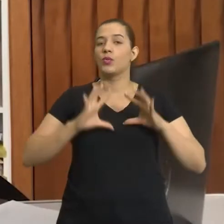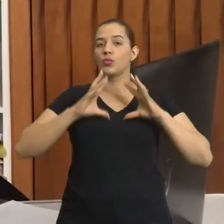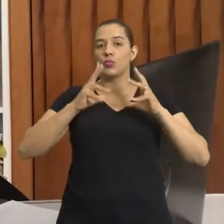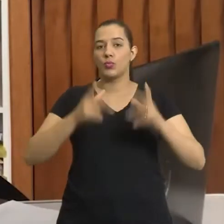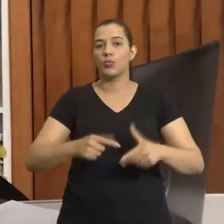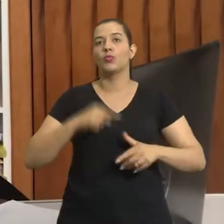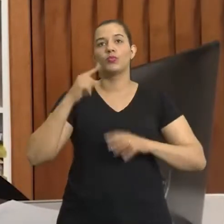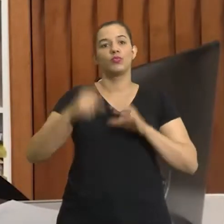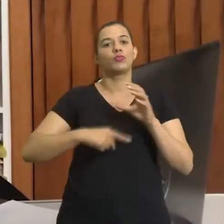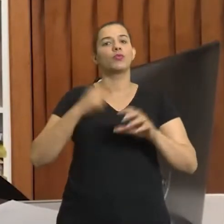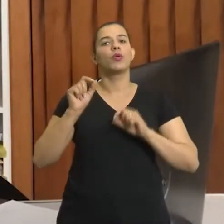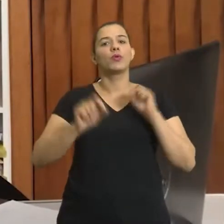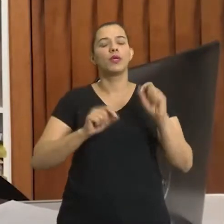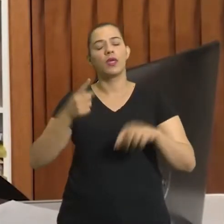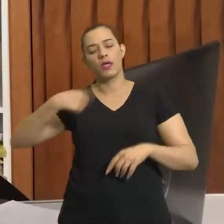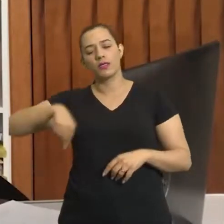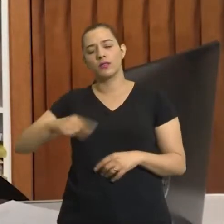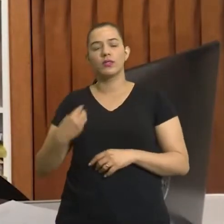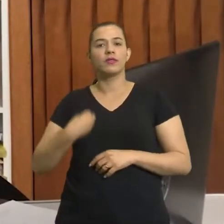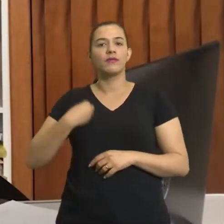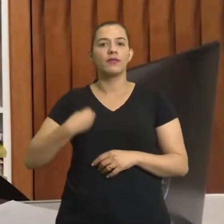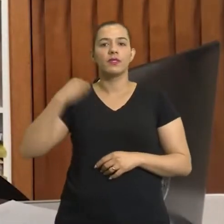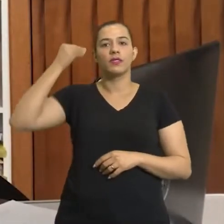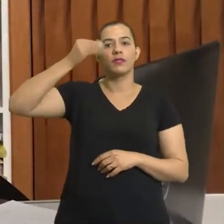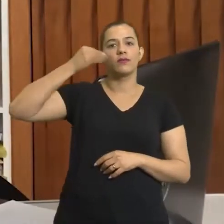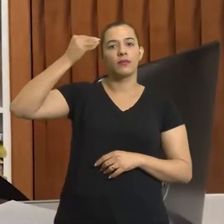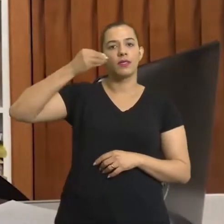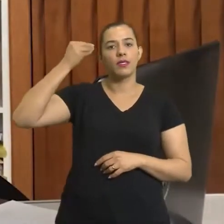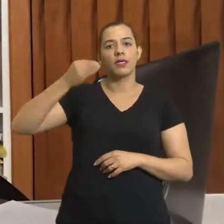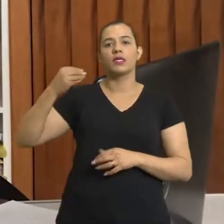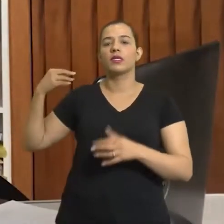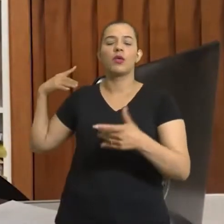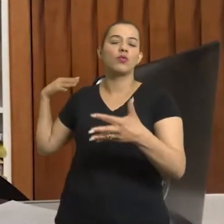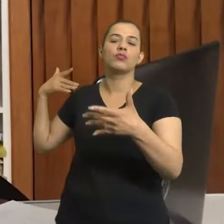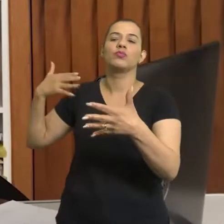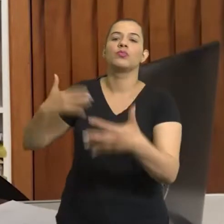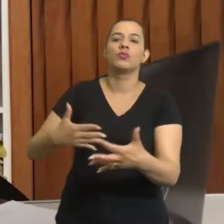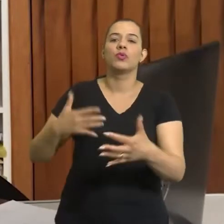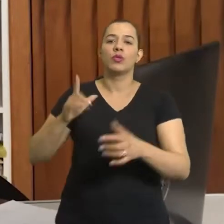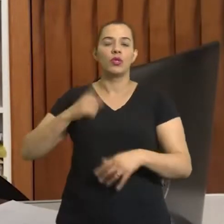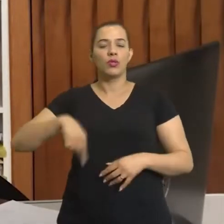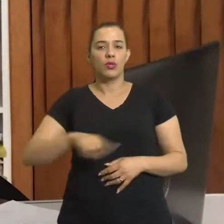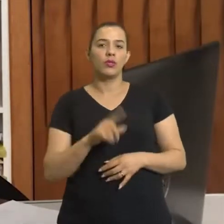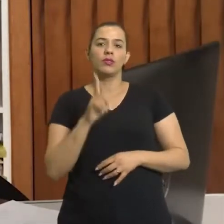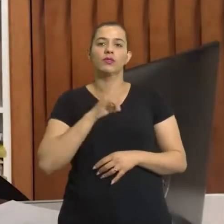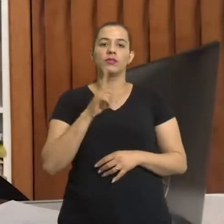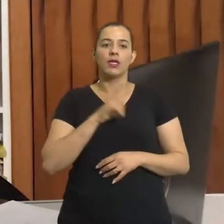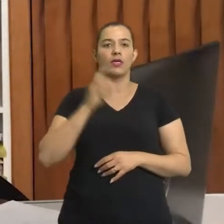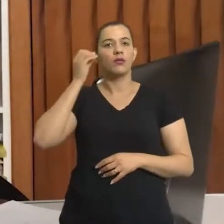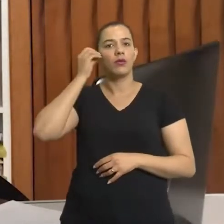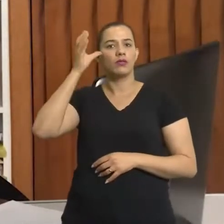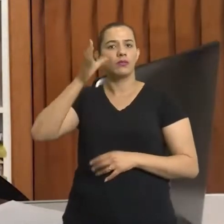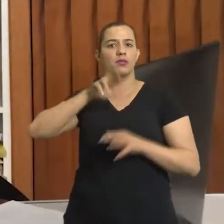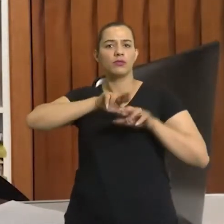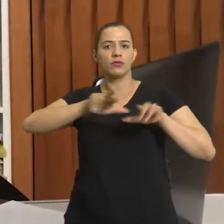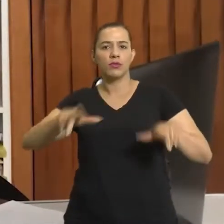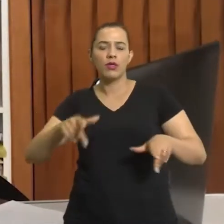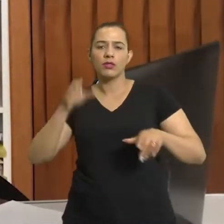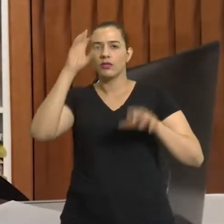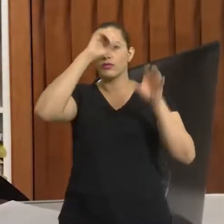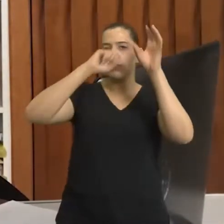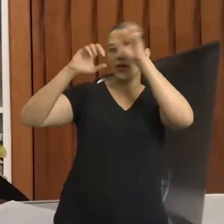Conhecimento de mundo são as nossas experiências, a nossa bagagem. Todos nós temos conhecimentos que vamos